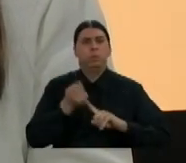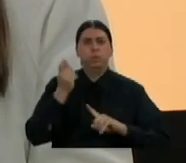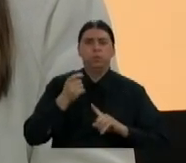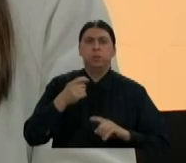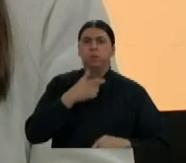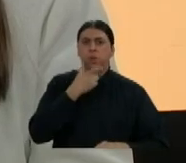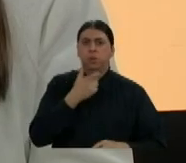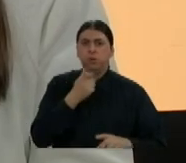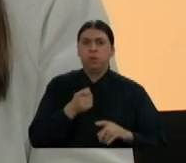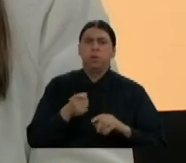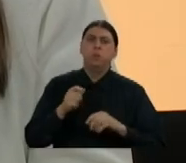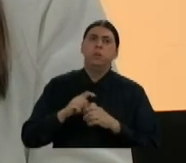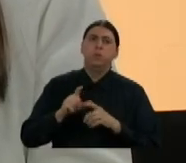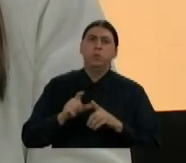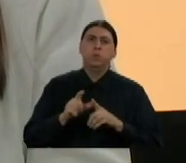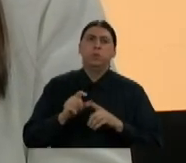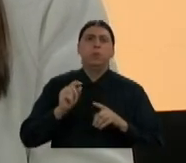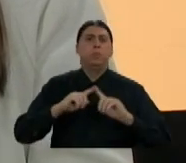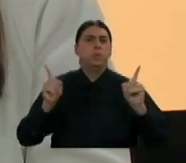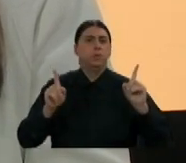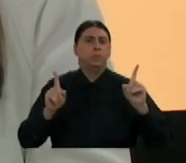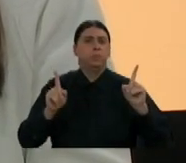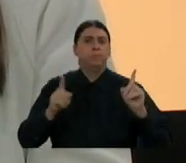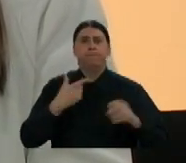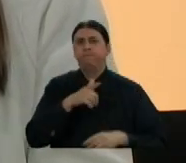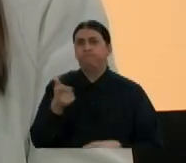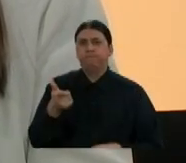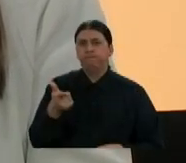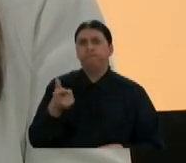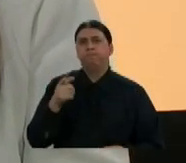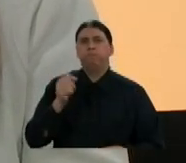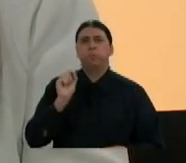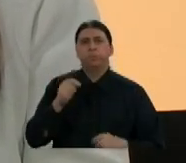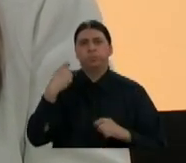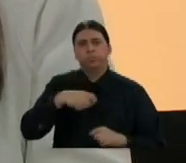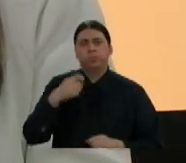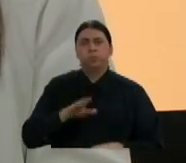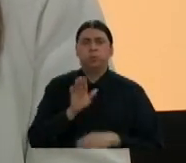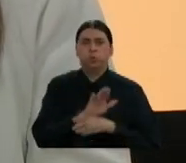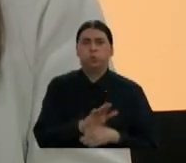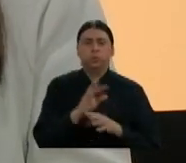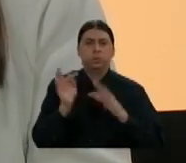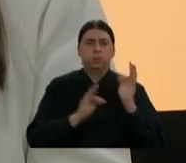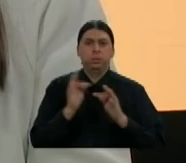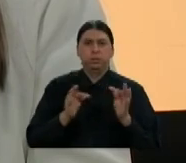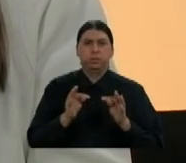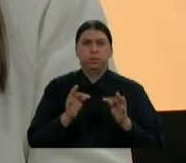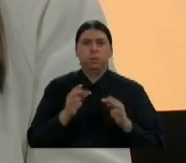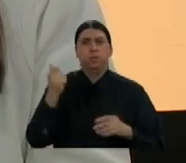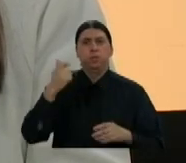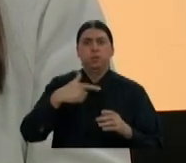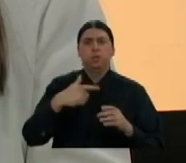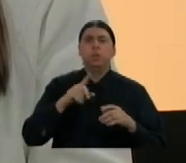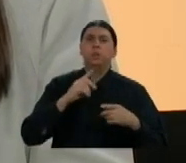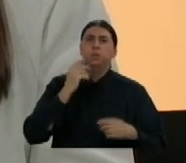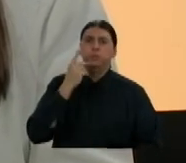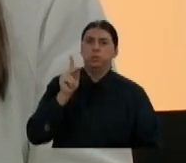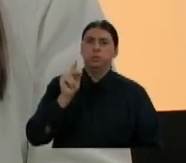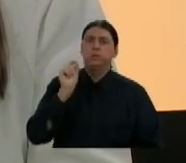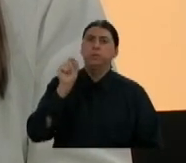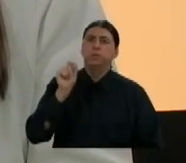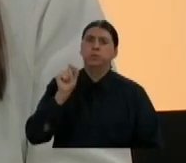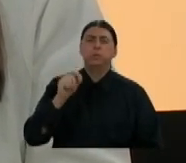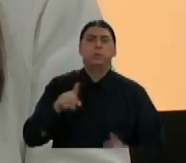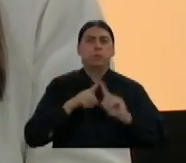para esta demanda mas não é o suficiente é preciso de assistentes técnicos ou melhor de equipe técnica assistentes